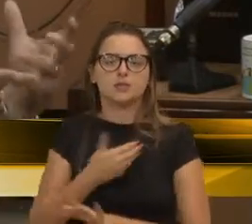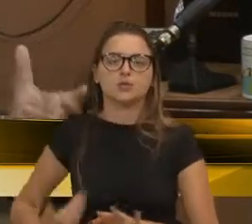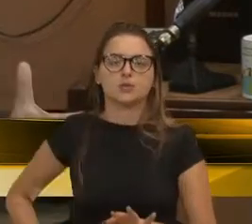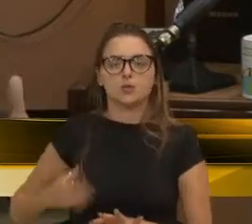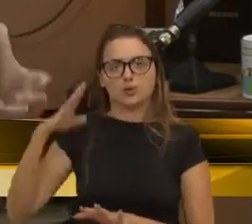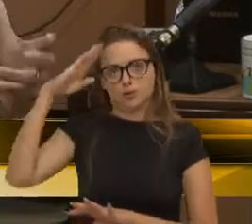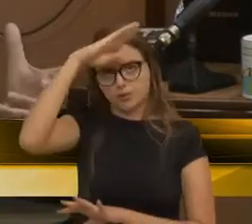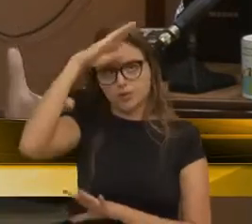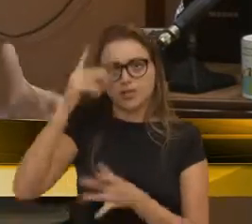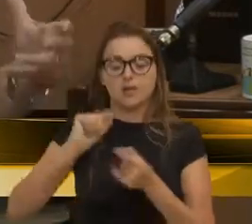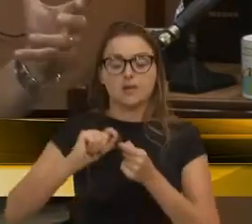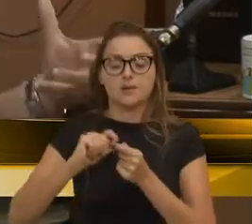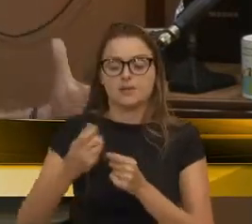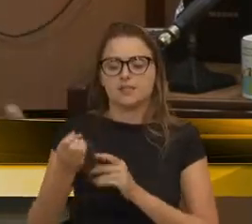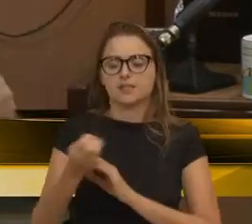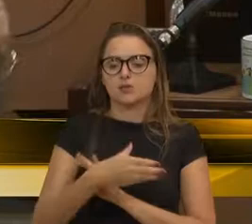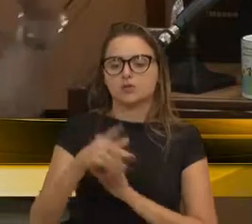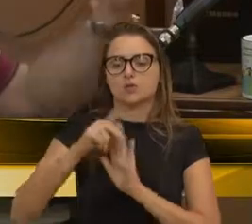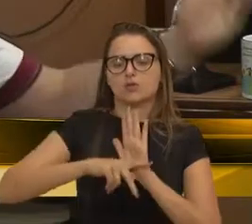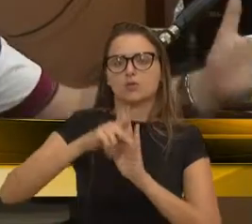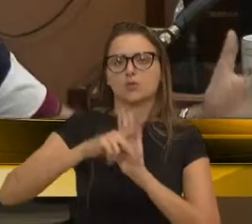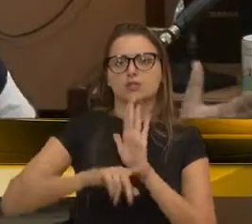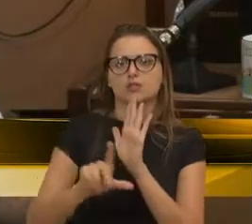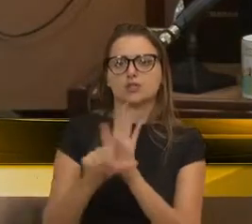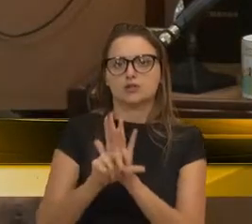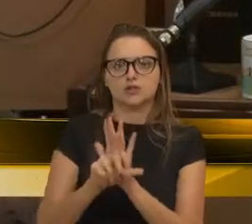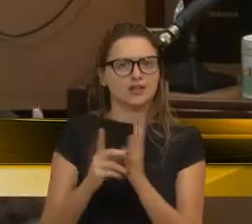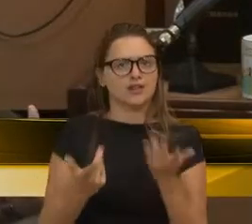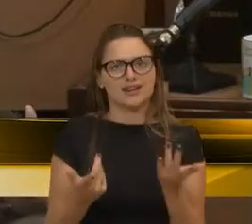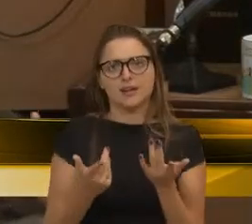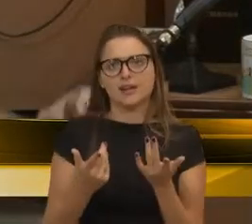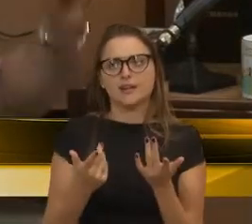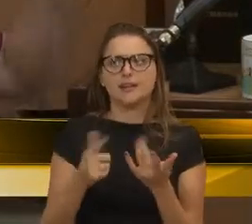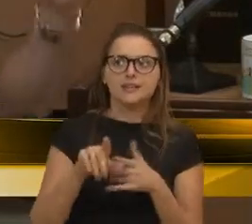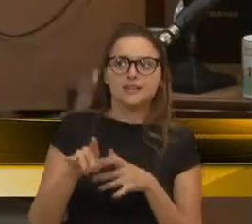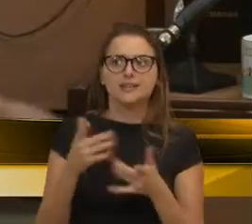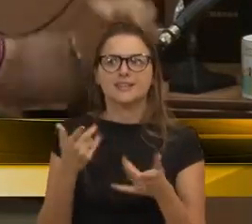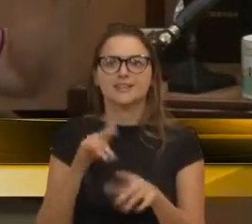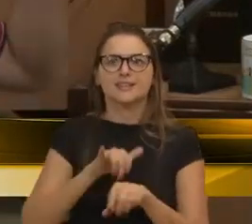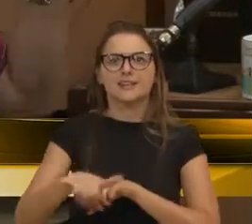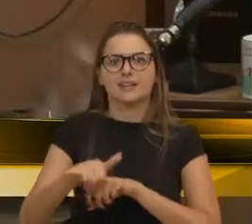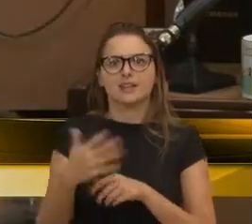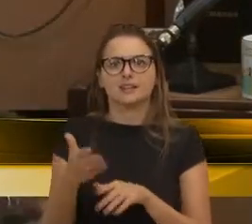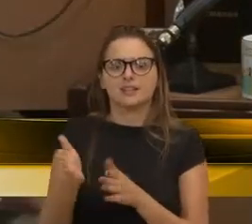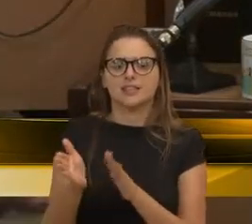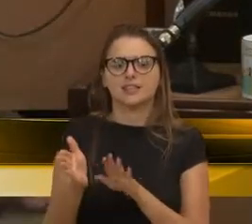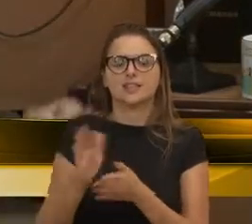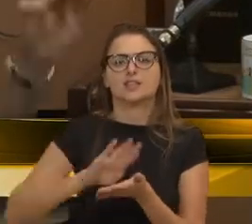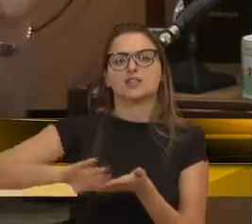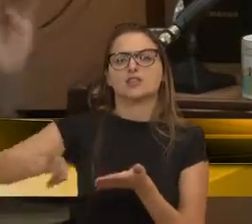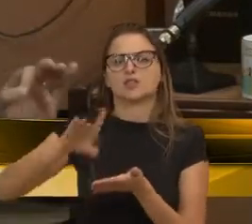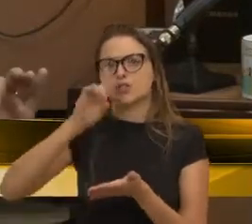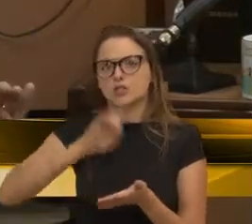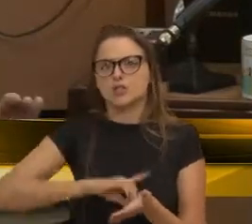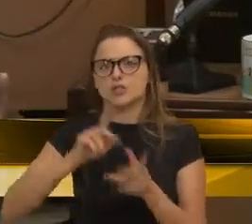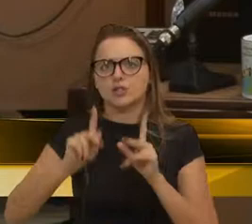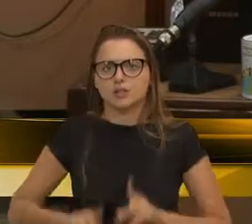que encaminhasse uma reforma, um projeto de lei draconiano, na minha opinião. Que surrupia, que tira direitos da população,